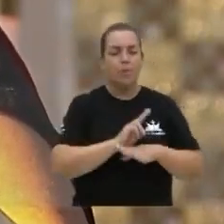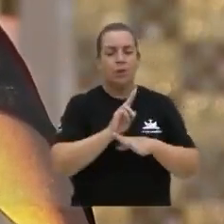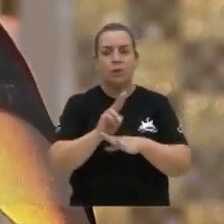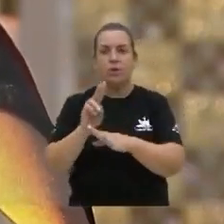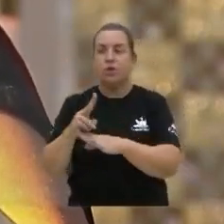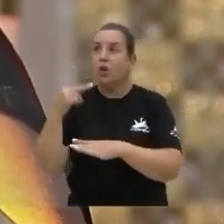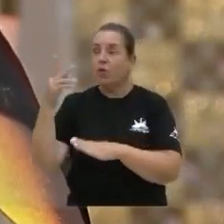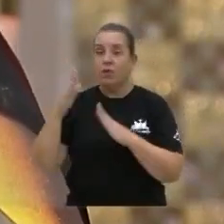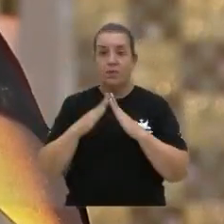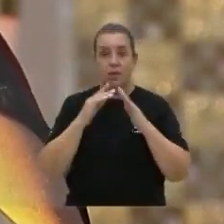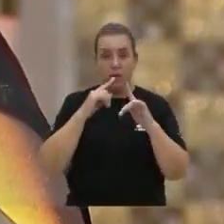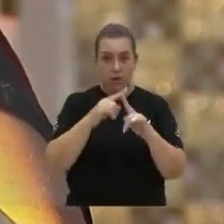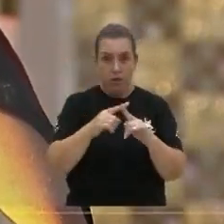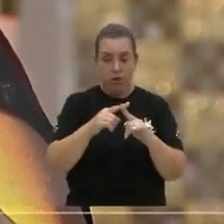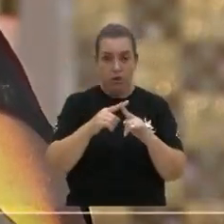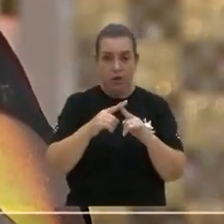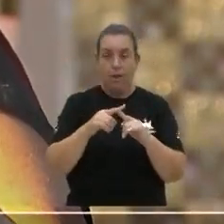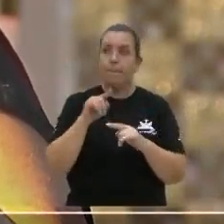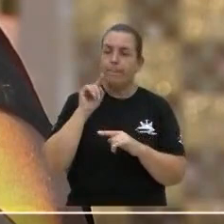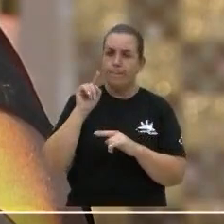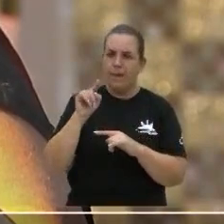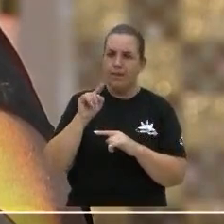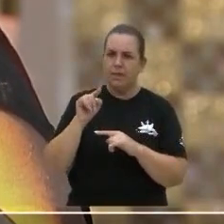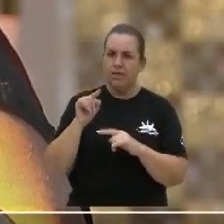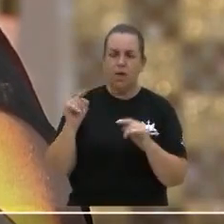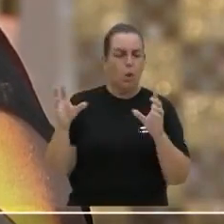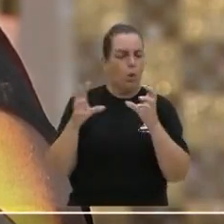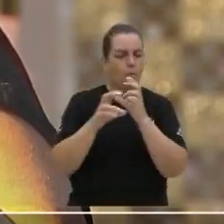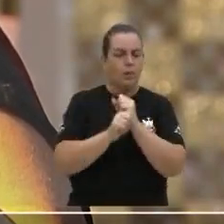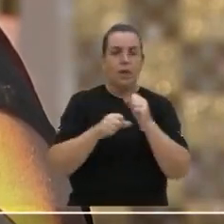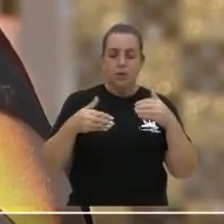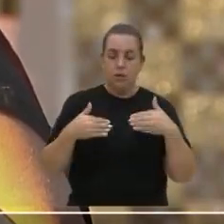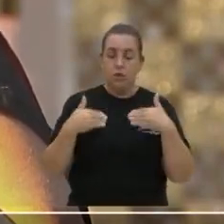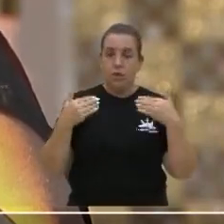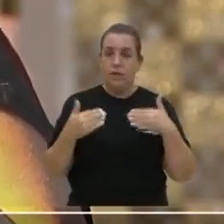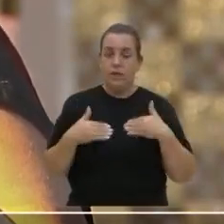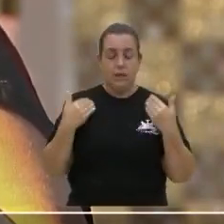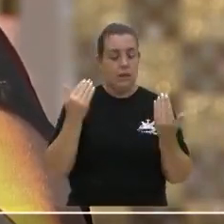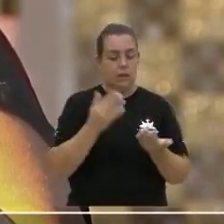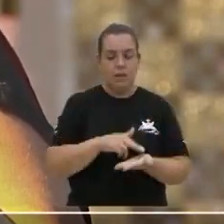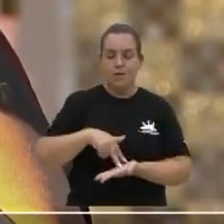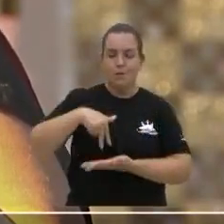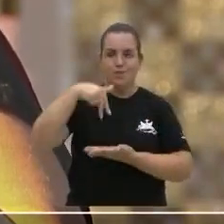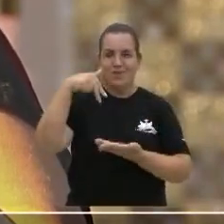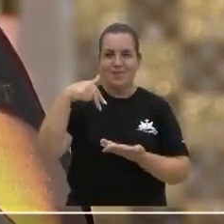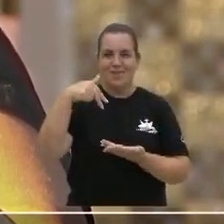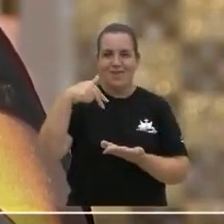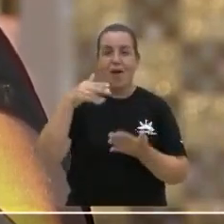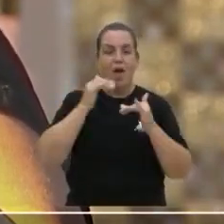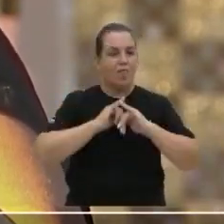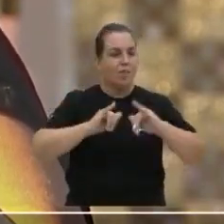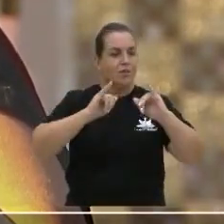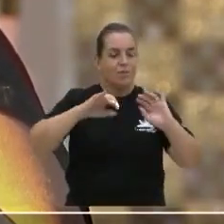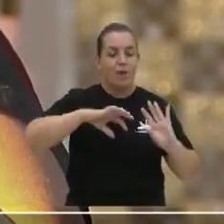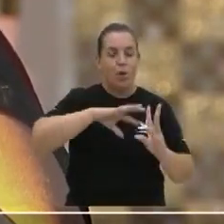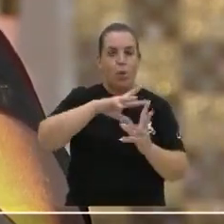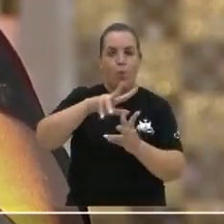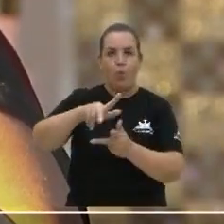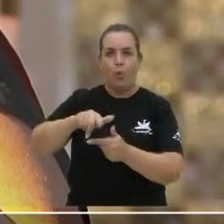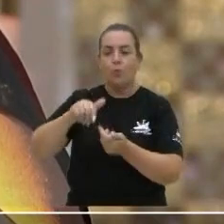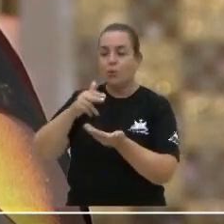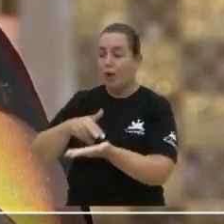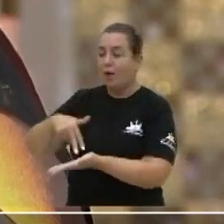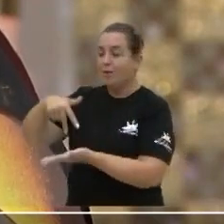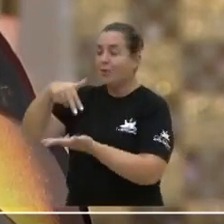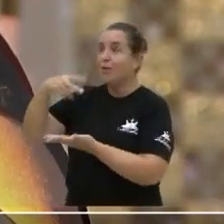a vossa Igreja, para que, repleta de alegria pascal, anuncie ao mundo a ressurreição